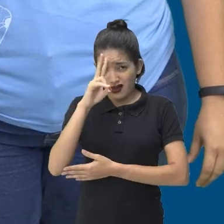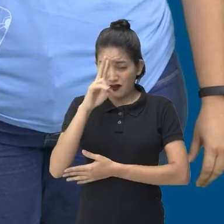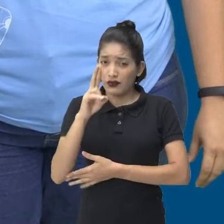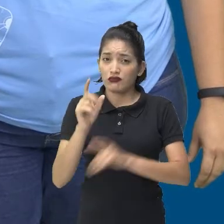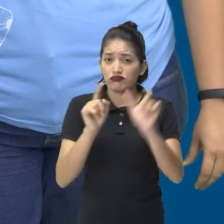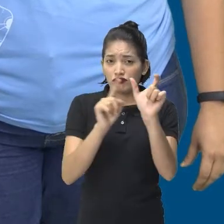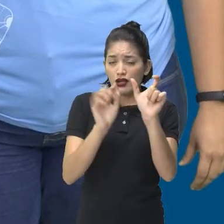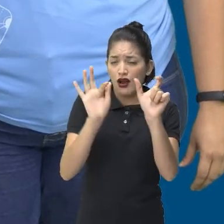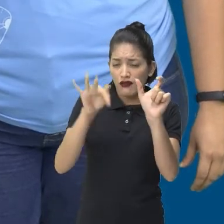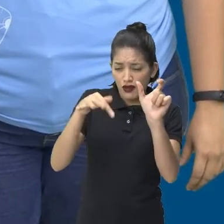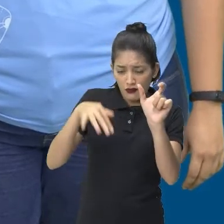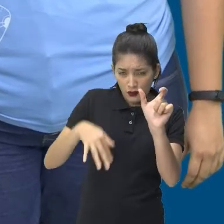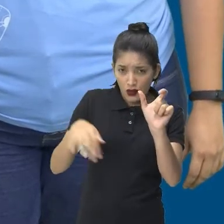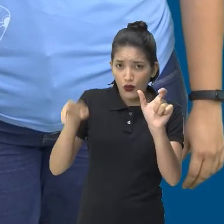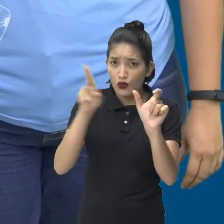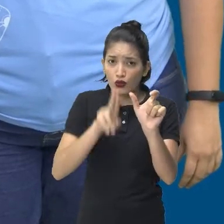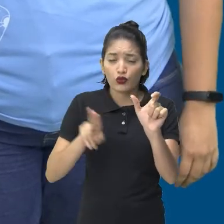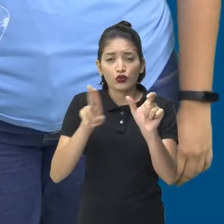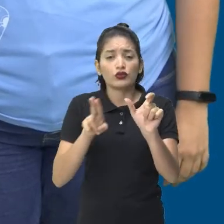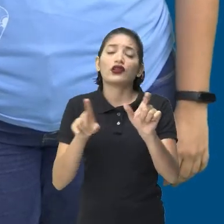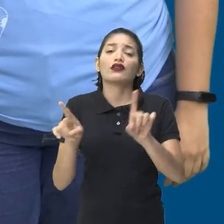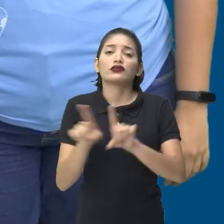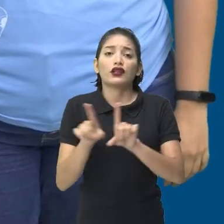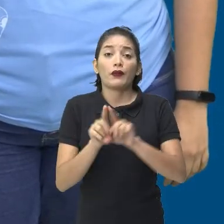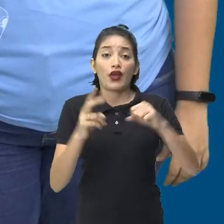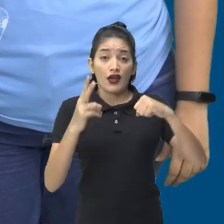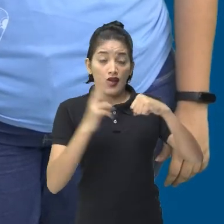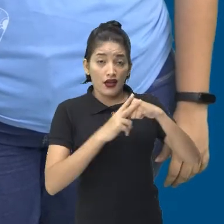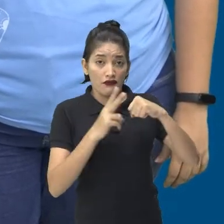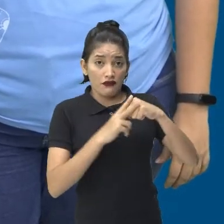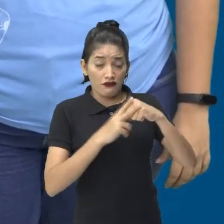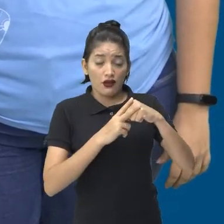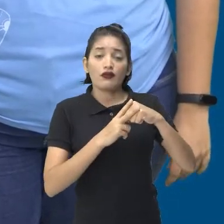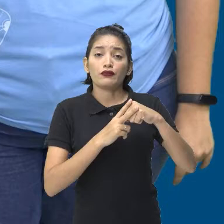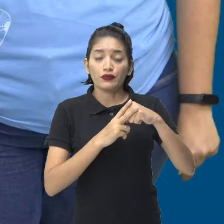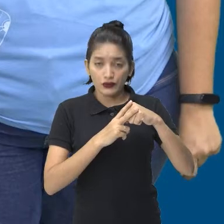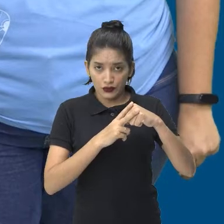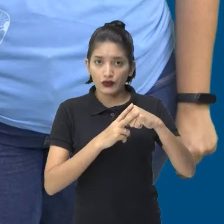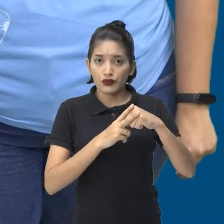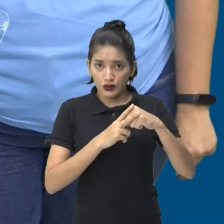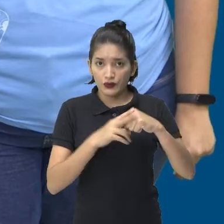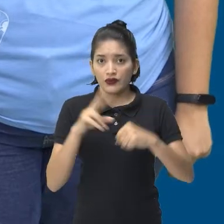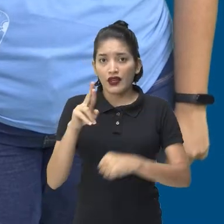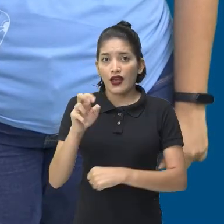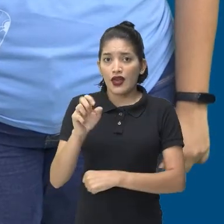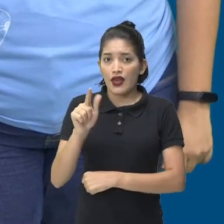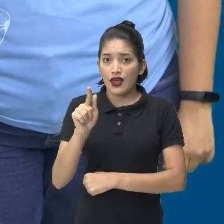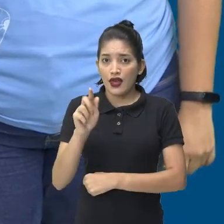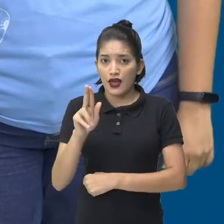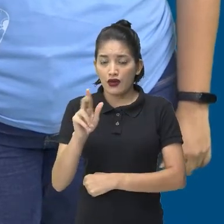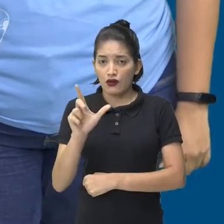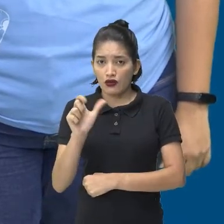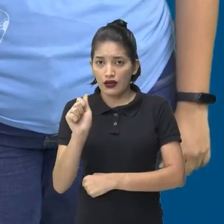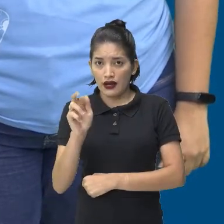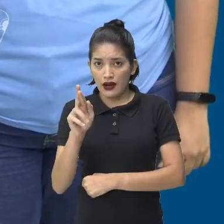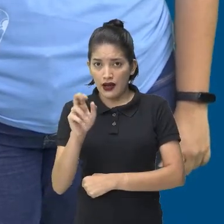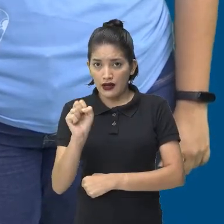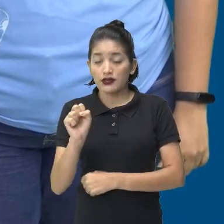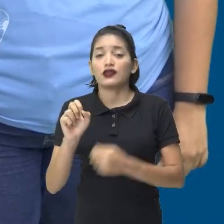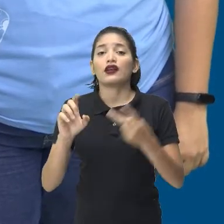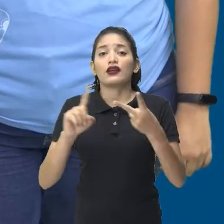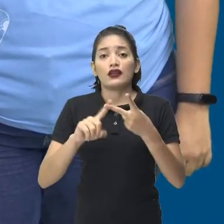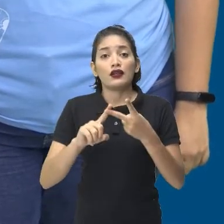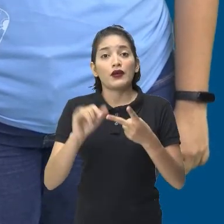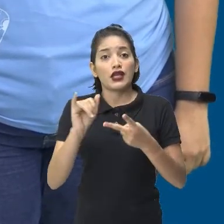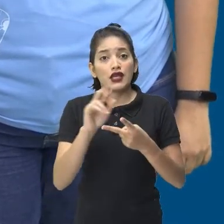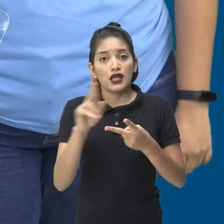as terminações. Utilizaremos tanto para verbos de verbos regulares quanto verbos irregulares.